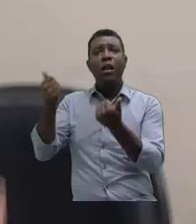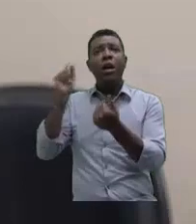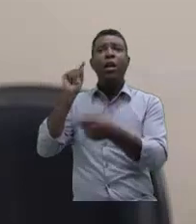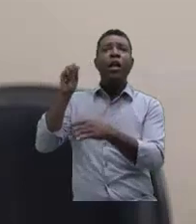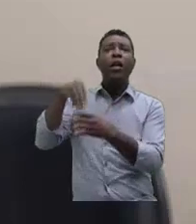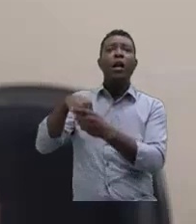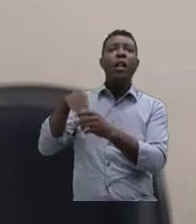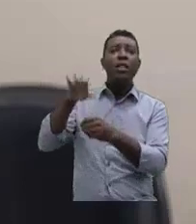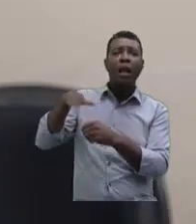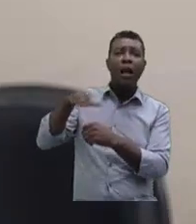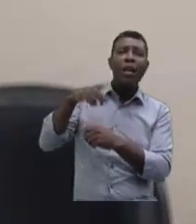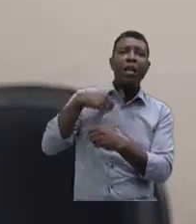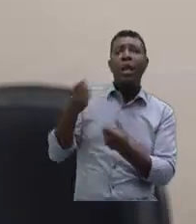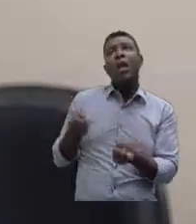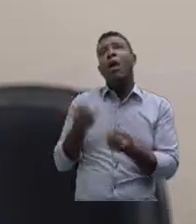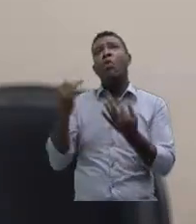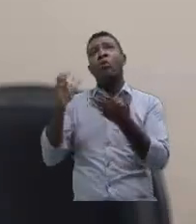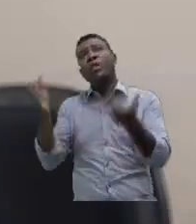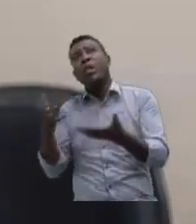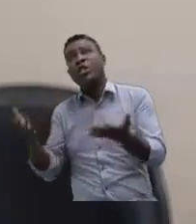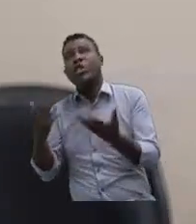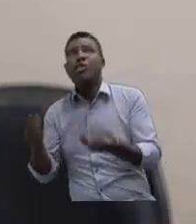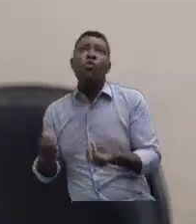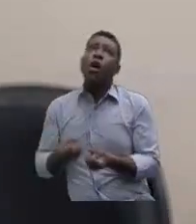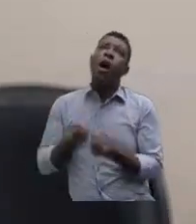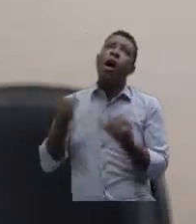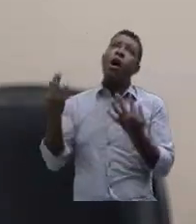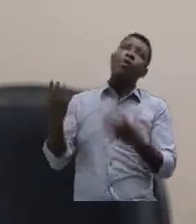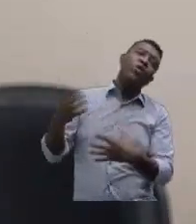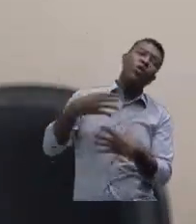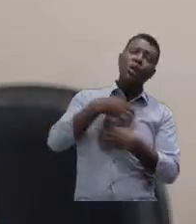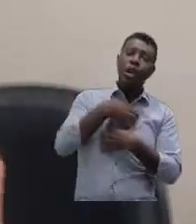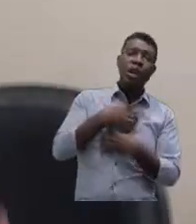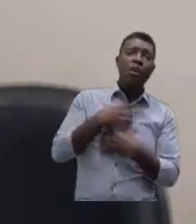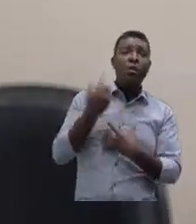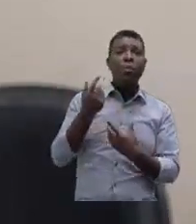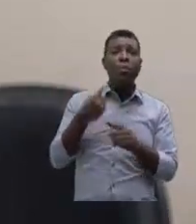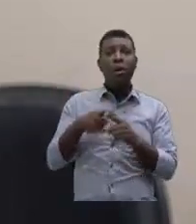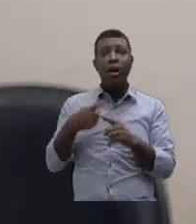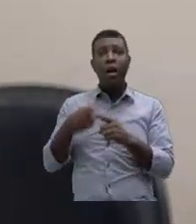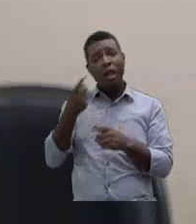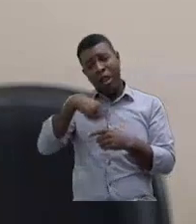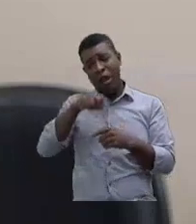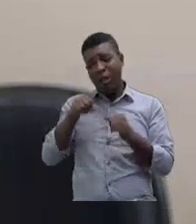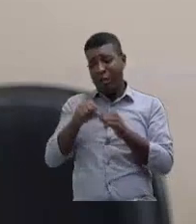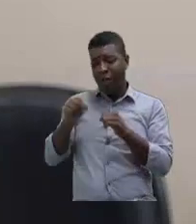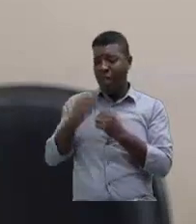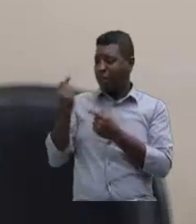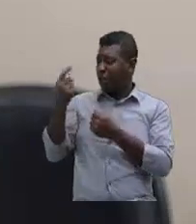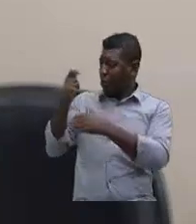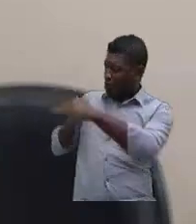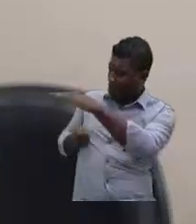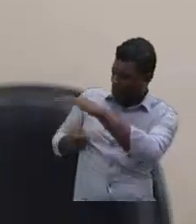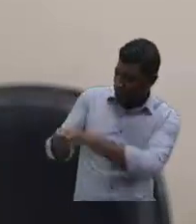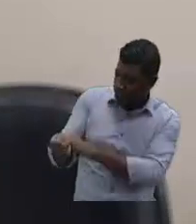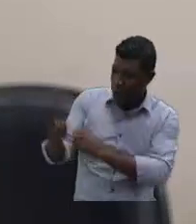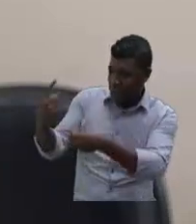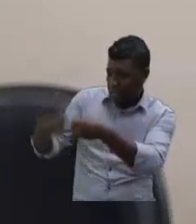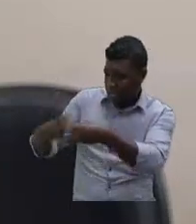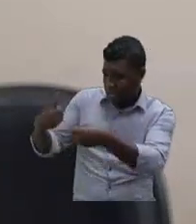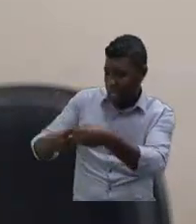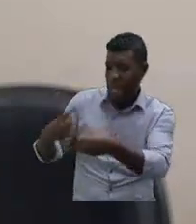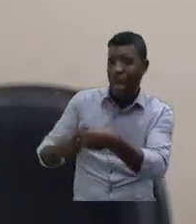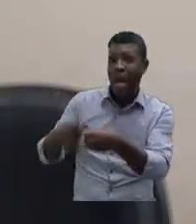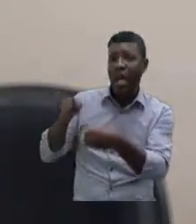algum incentivo, alguma forma, para a gente não tentar morrer também grandes investimentos que foram realizados na nossa cidade, que